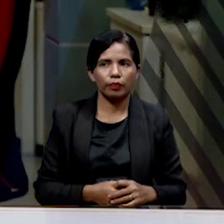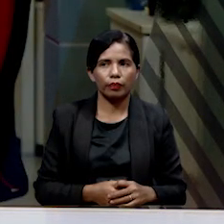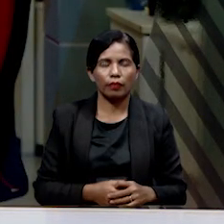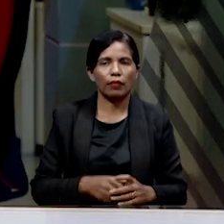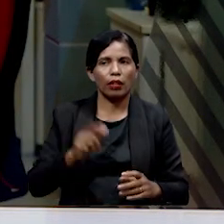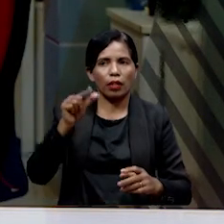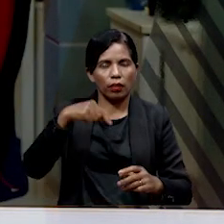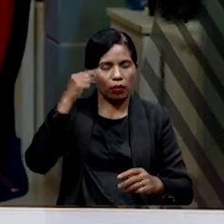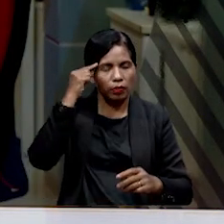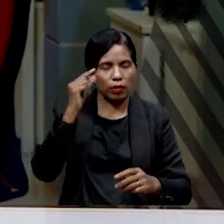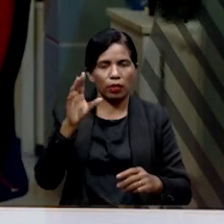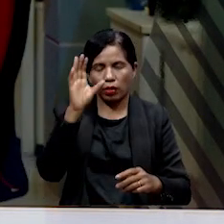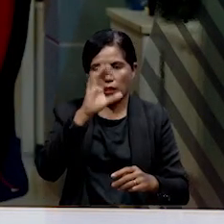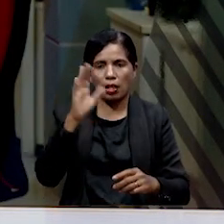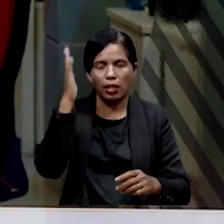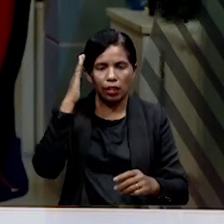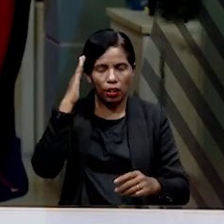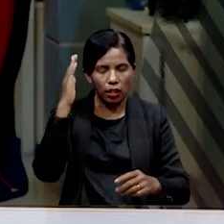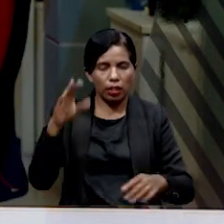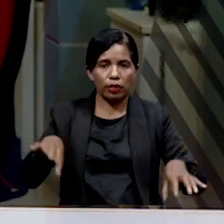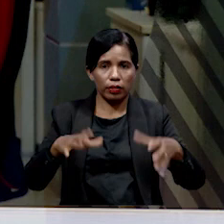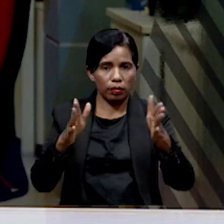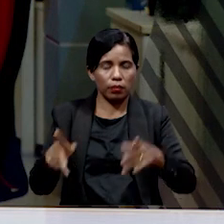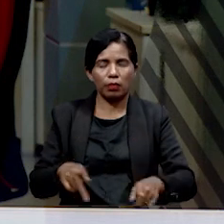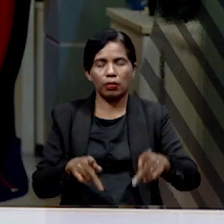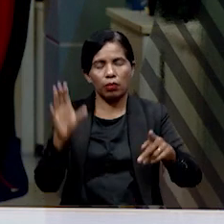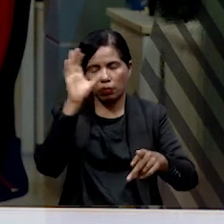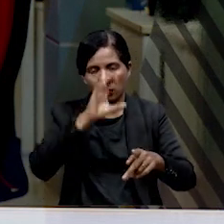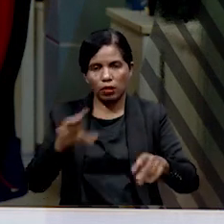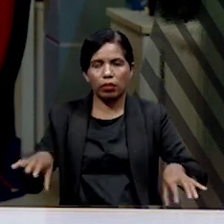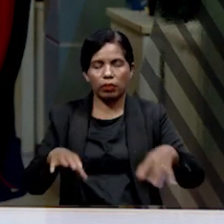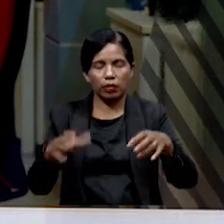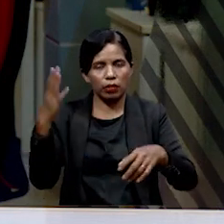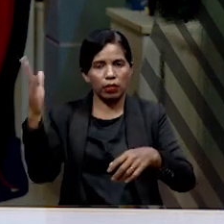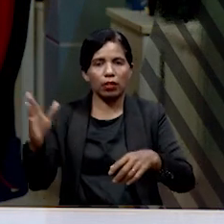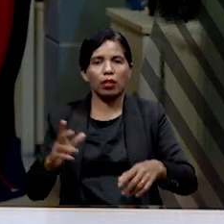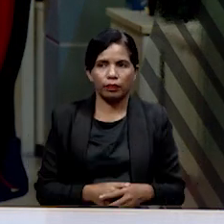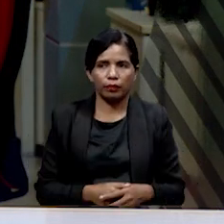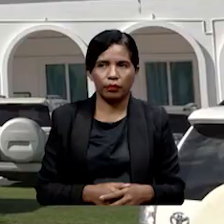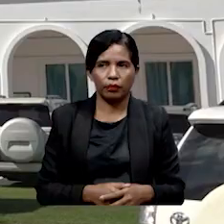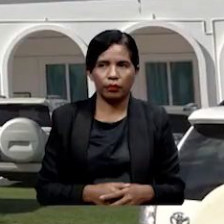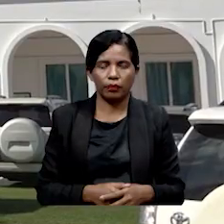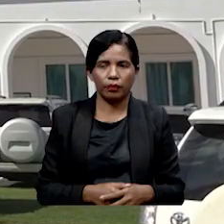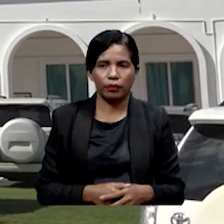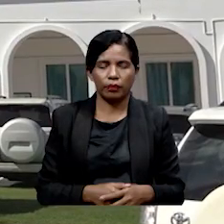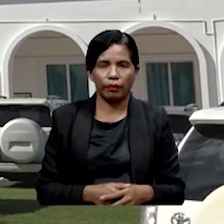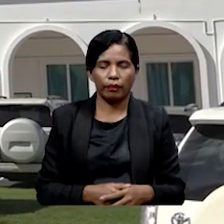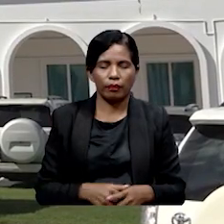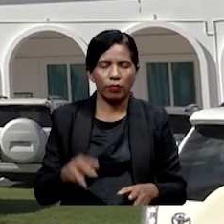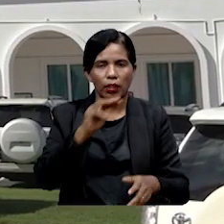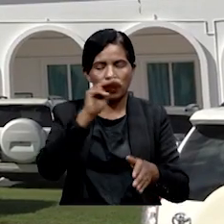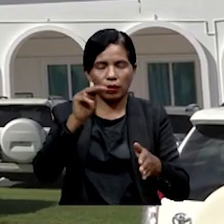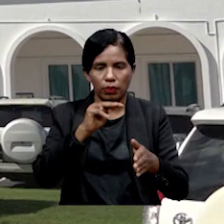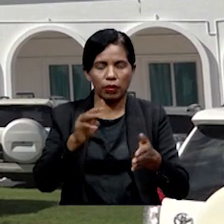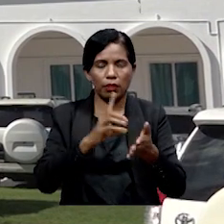Governo identifica funcionário público Balum Babuca Serviço e a Portugal. E a segunda, né, ministra de